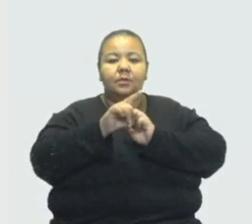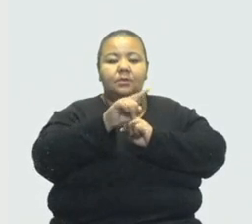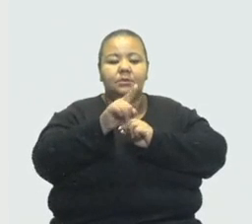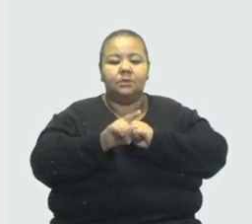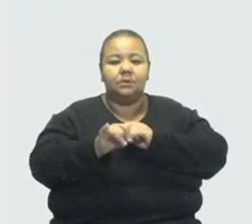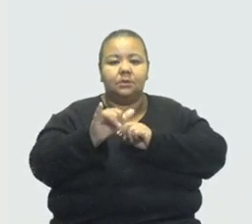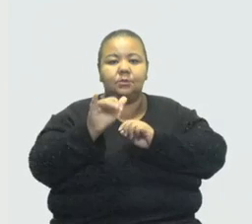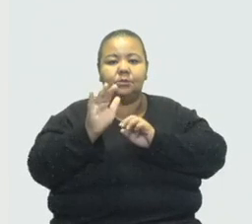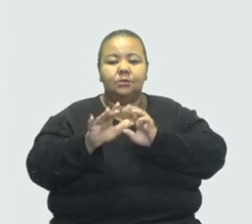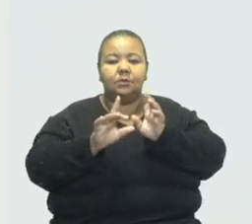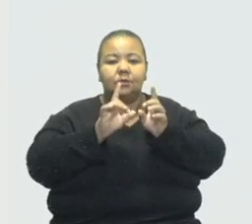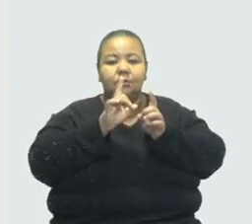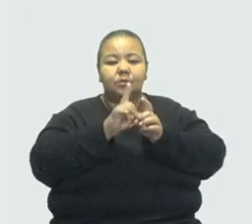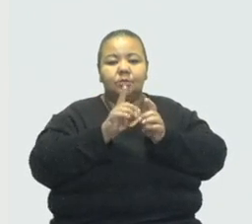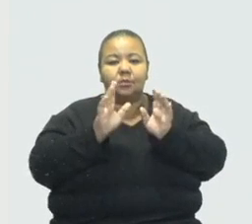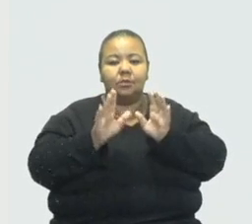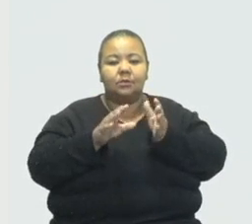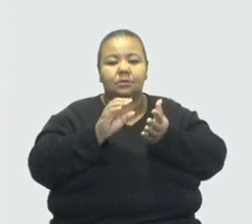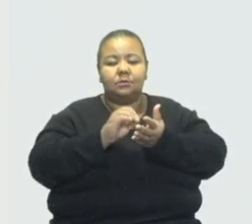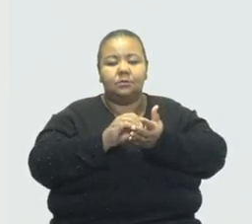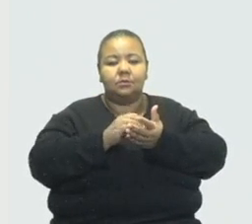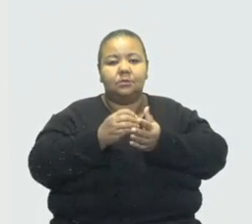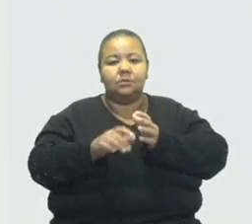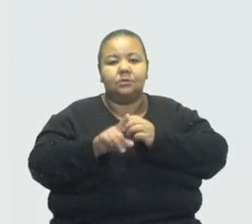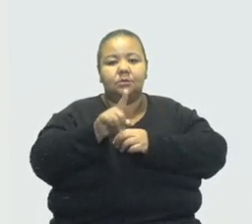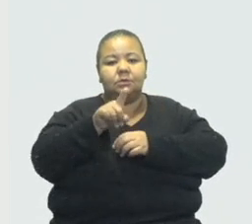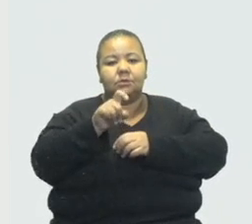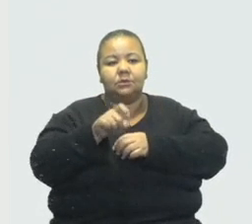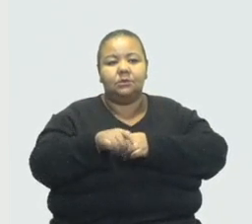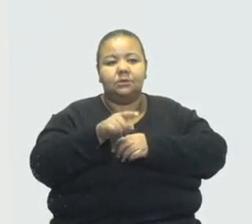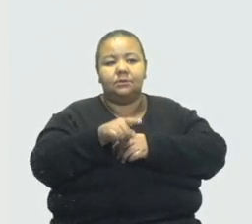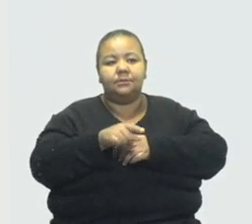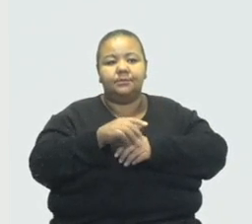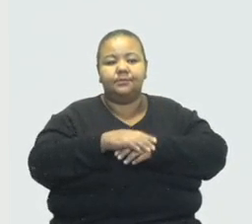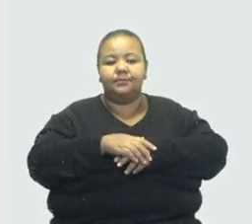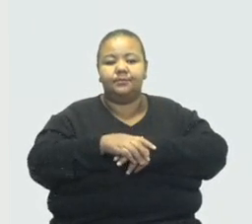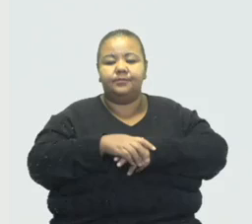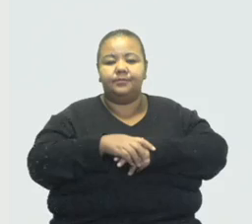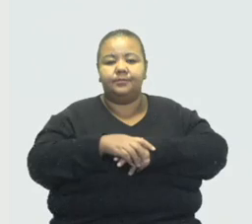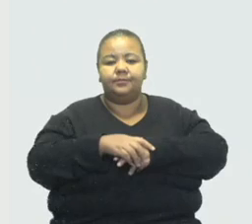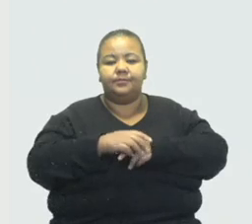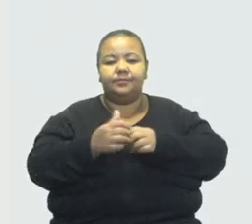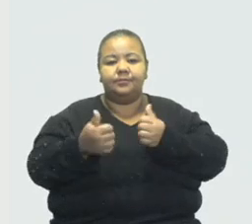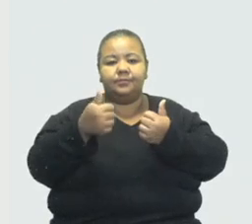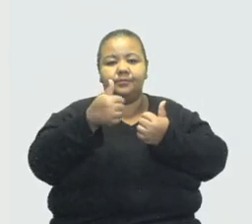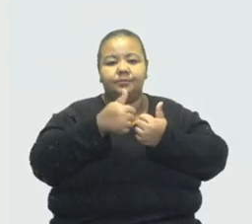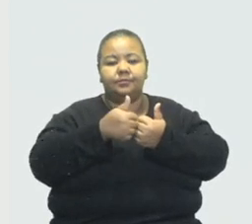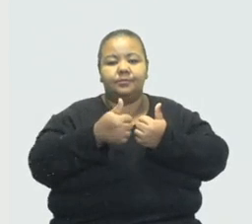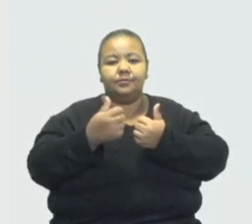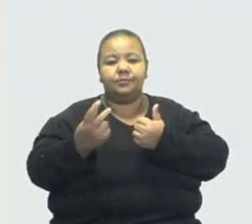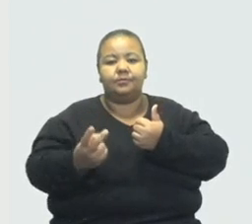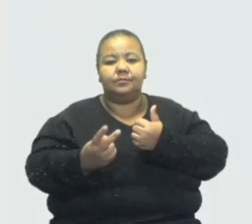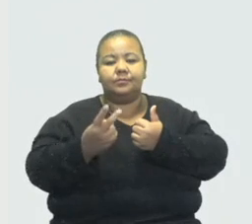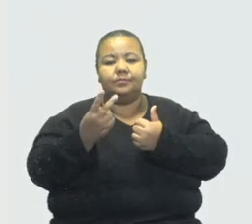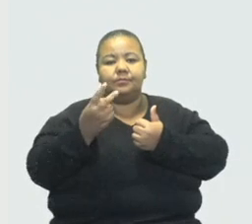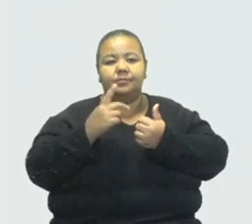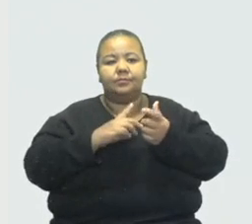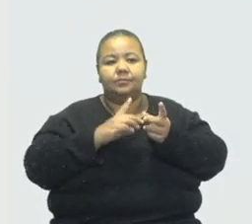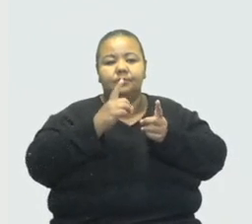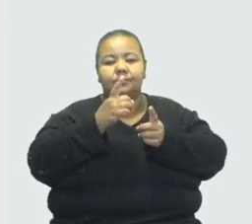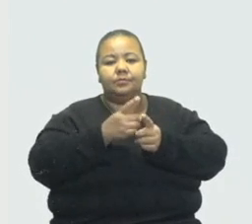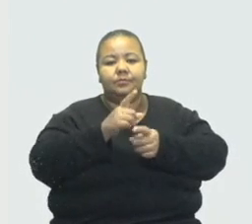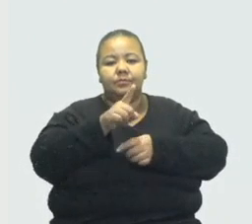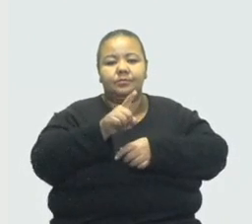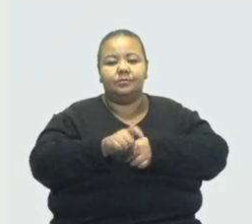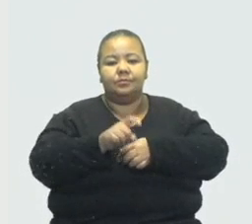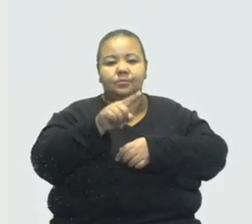y. Agora, falta encontrar o valor de x. Então, lá na primeira equação, vamos substituir os valores e vamos encontrar que x